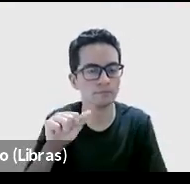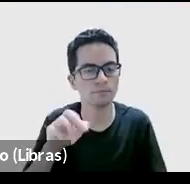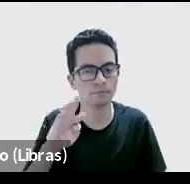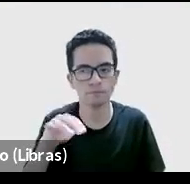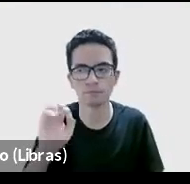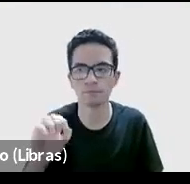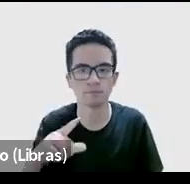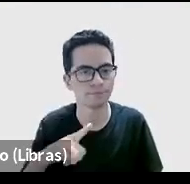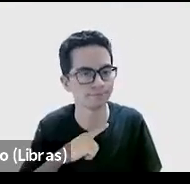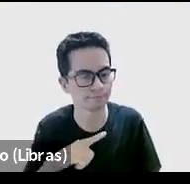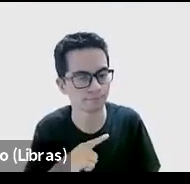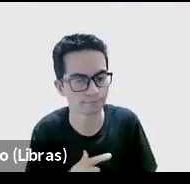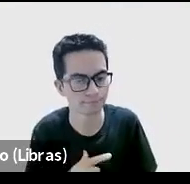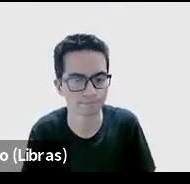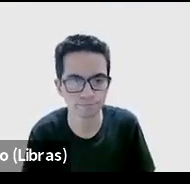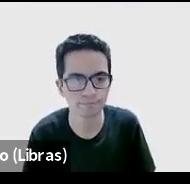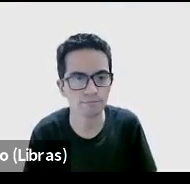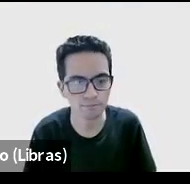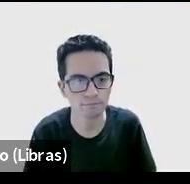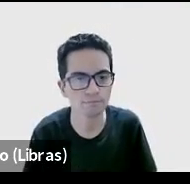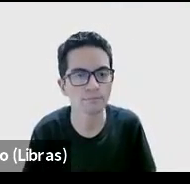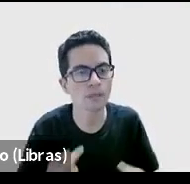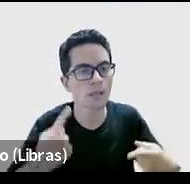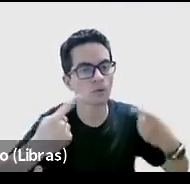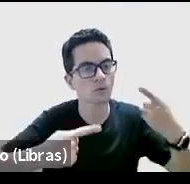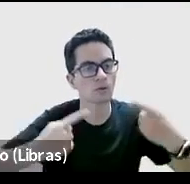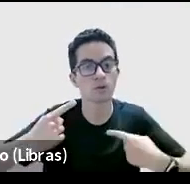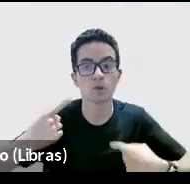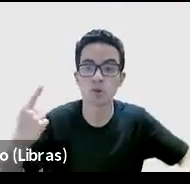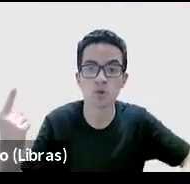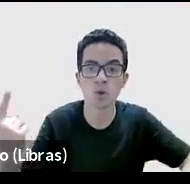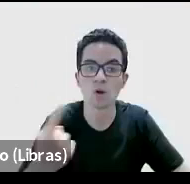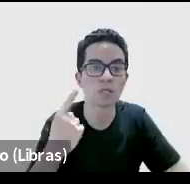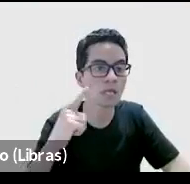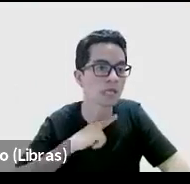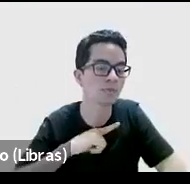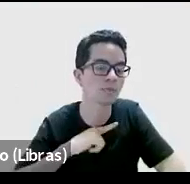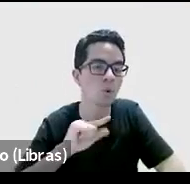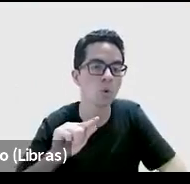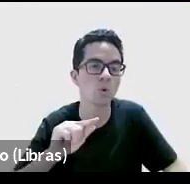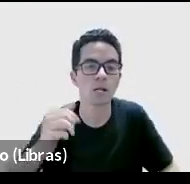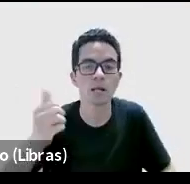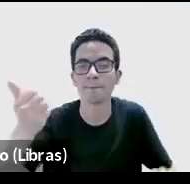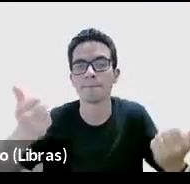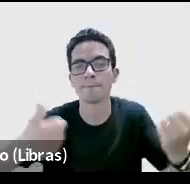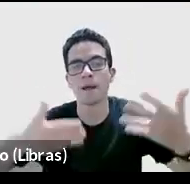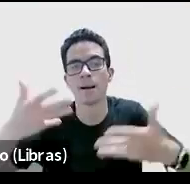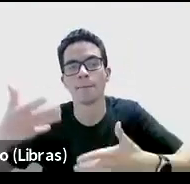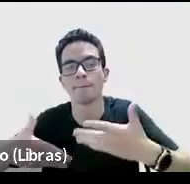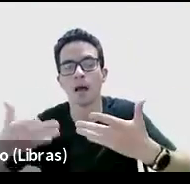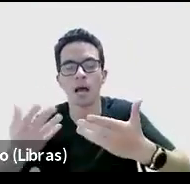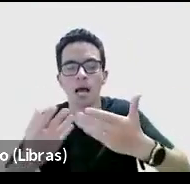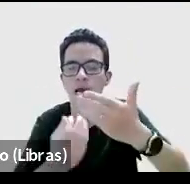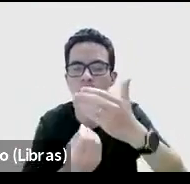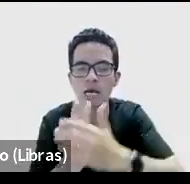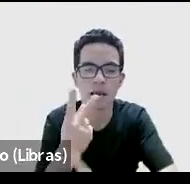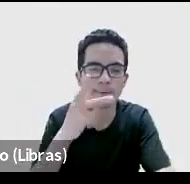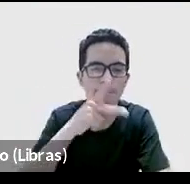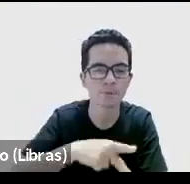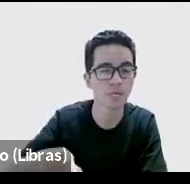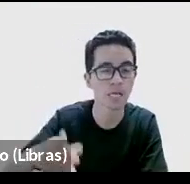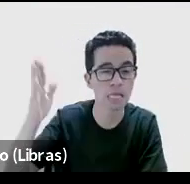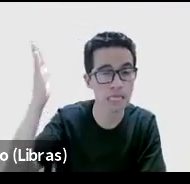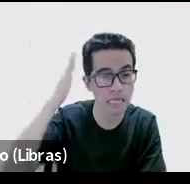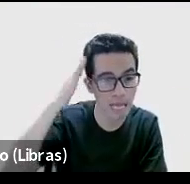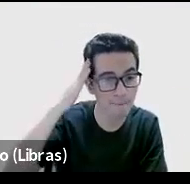exemplo, sobre essa discussão que eu estava falando um pouco nessa formação lá de professores sobre questões de